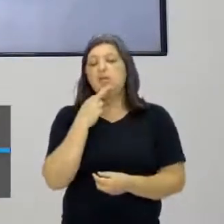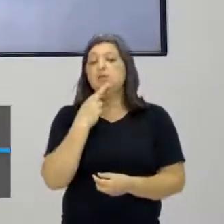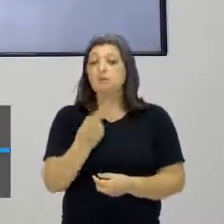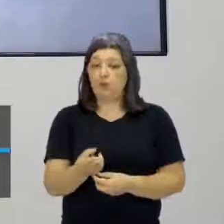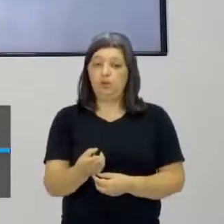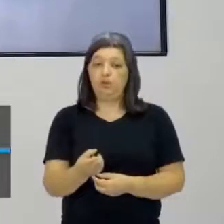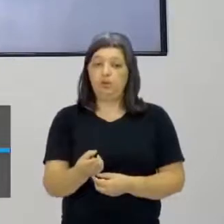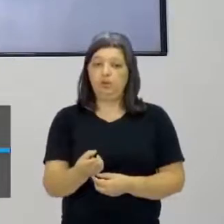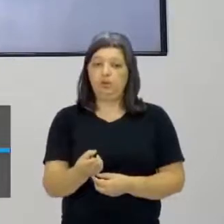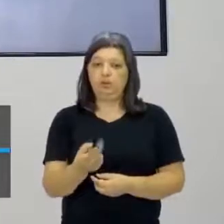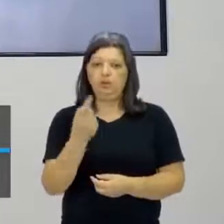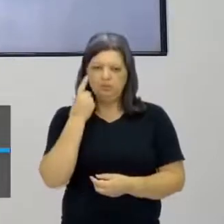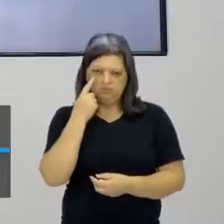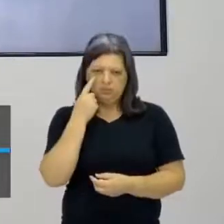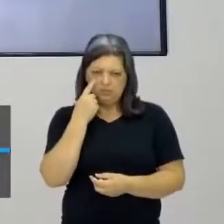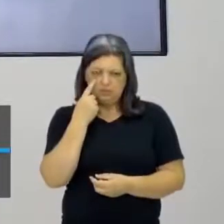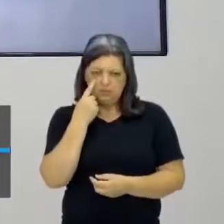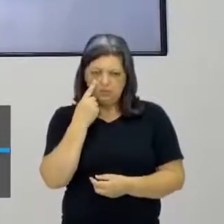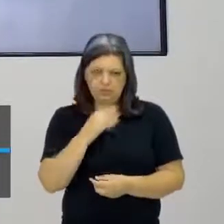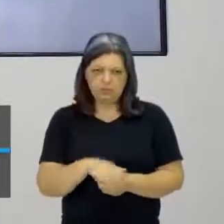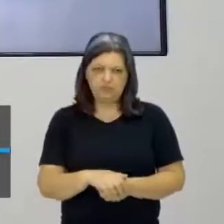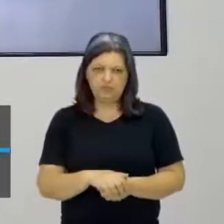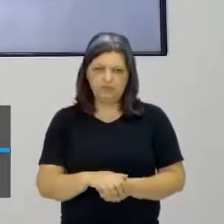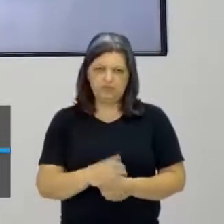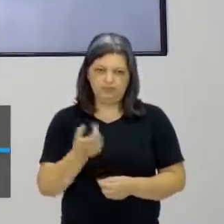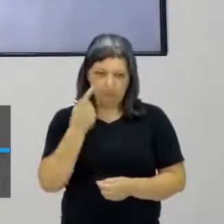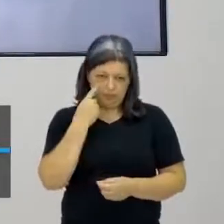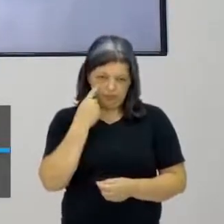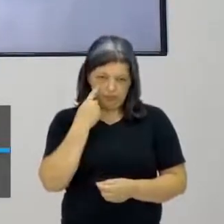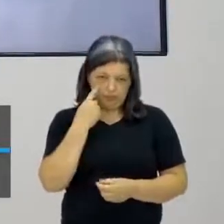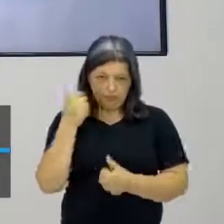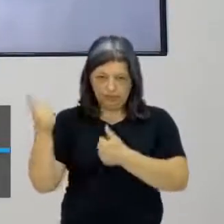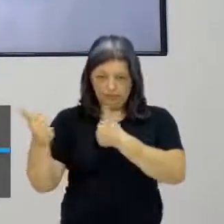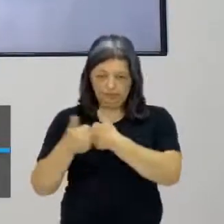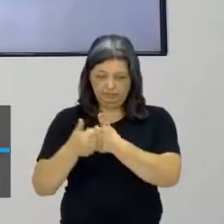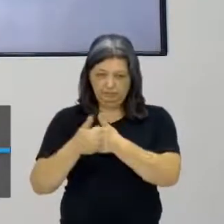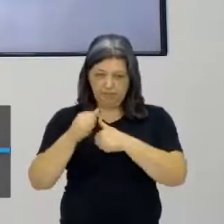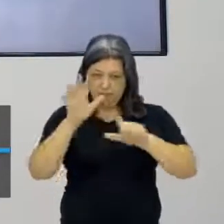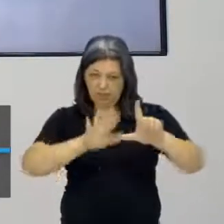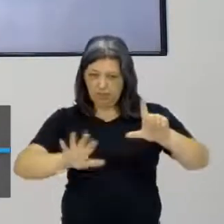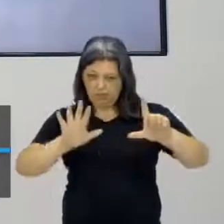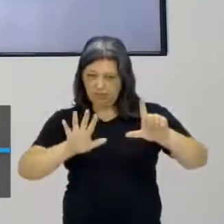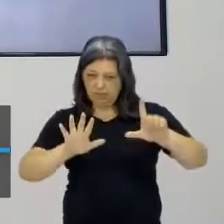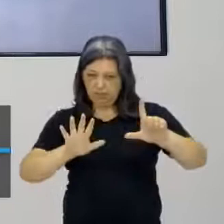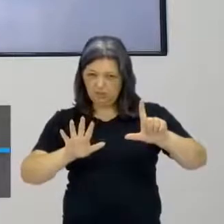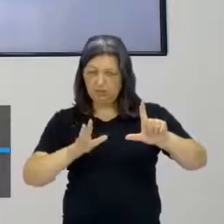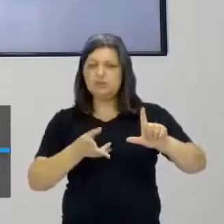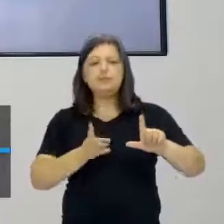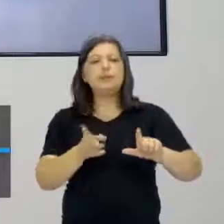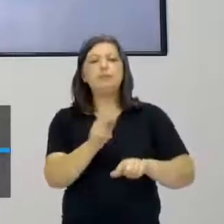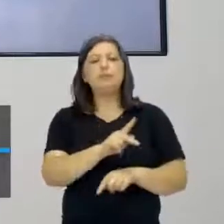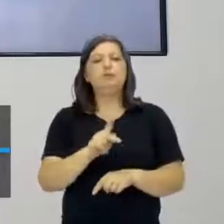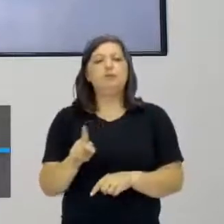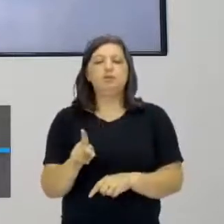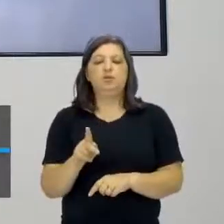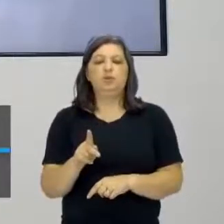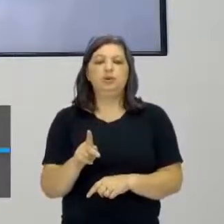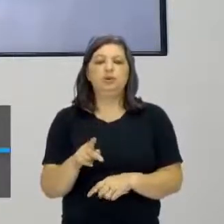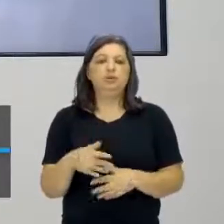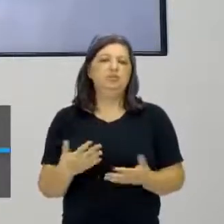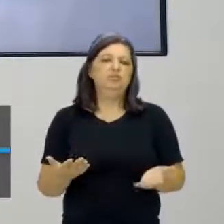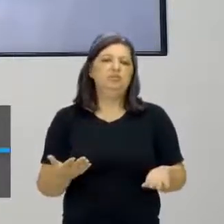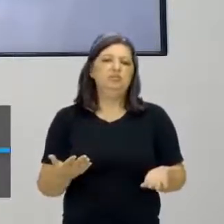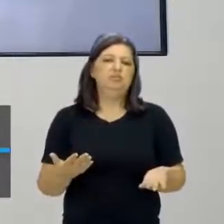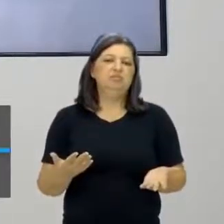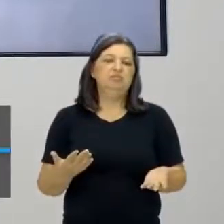Então, me acompanha aqui, só comigo do lado da imagem aqui, ó. Fica aqui, olha só. Toda vez que um professor ou...